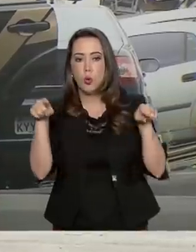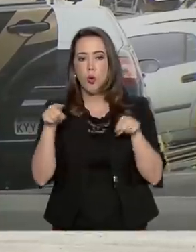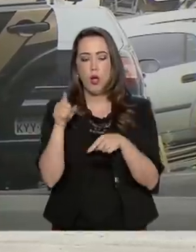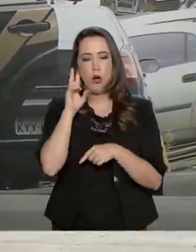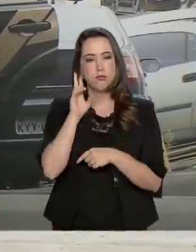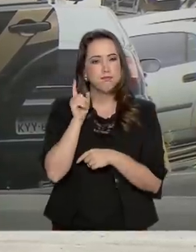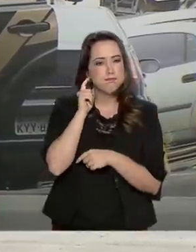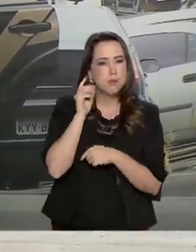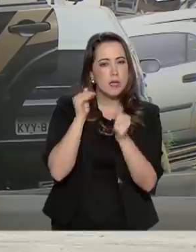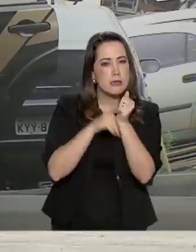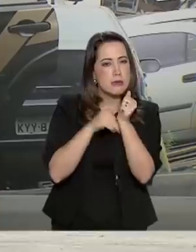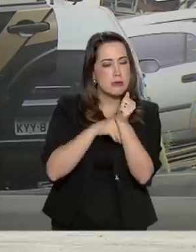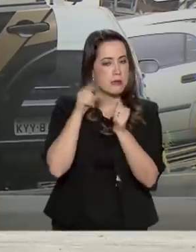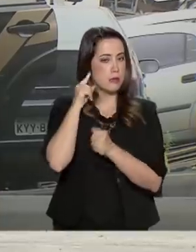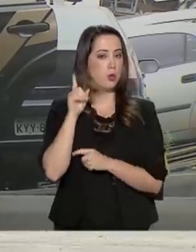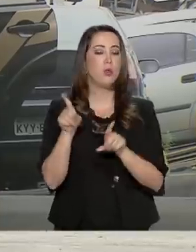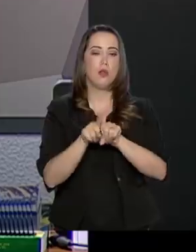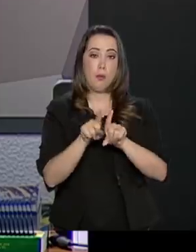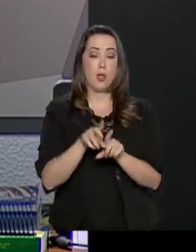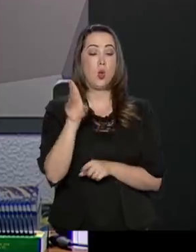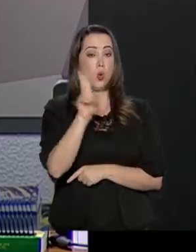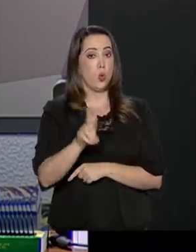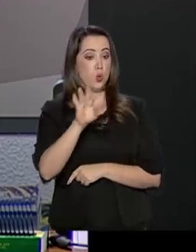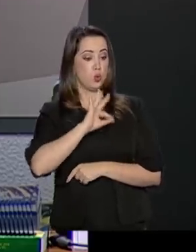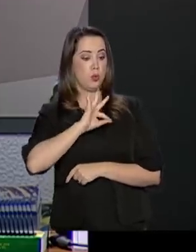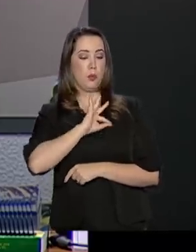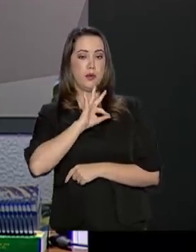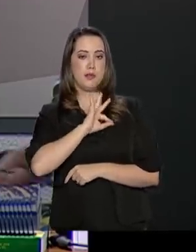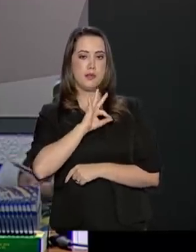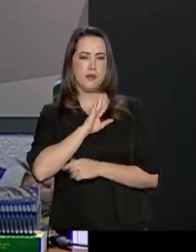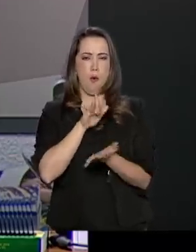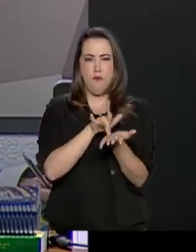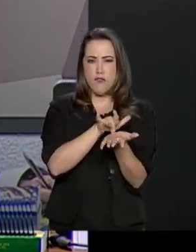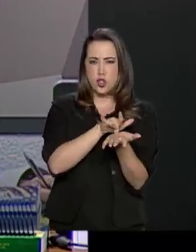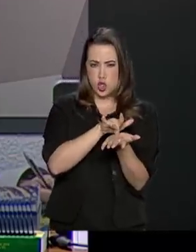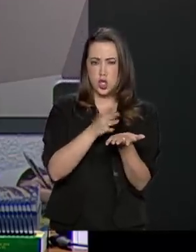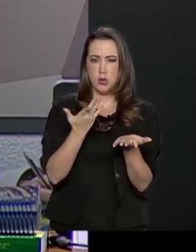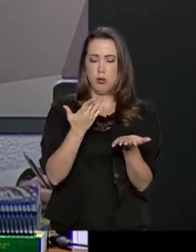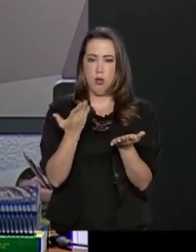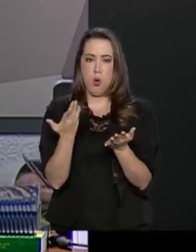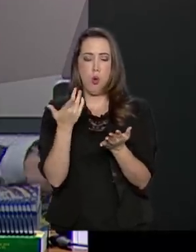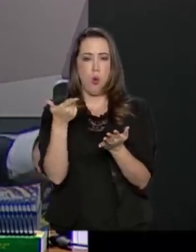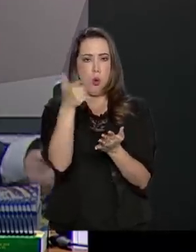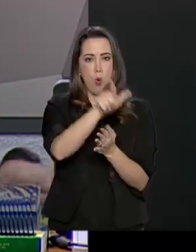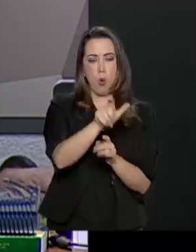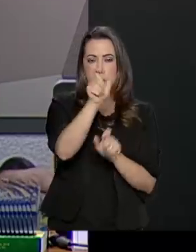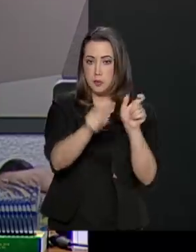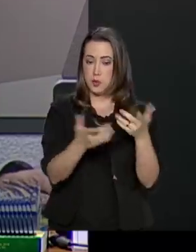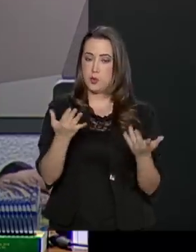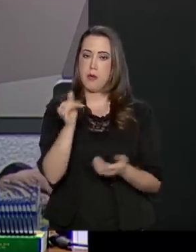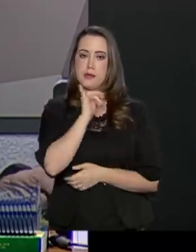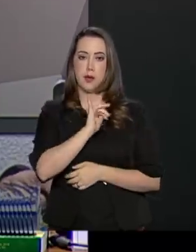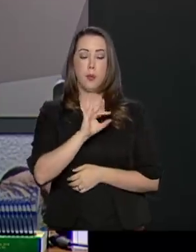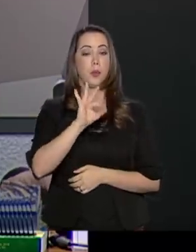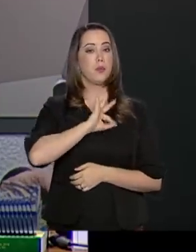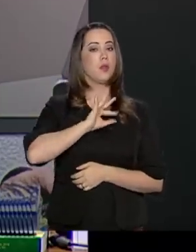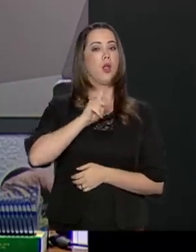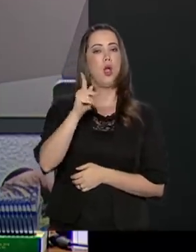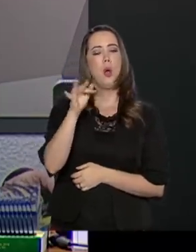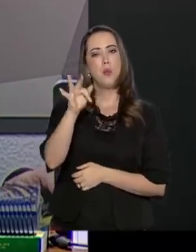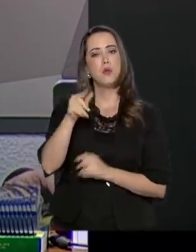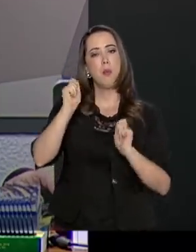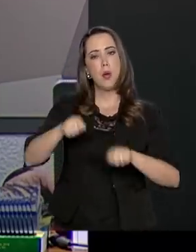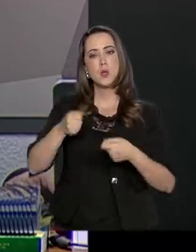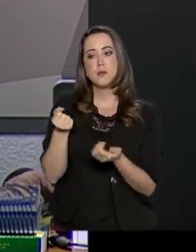o uso de policiais disfarçados. Então, nós queremos que um agente da Polícia Federal, disfarçado, possa